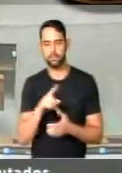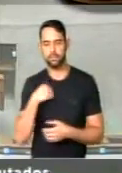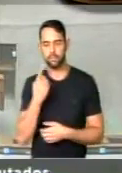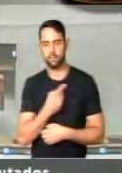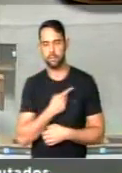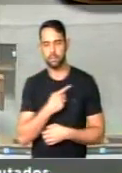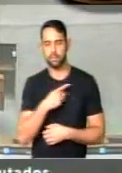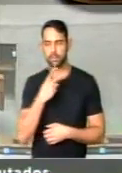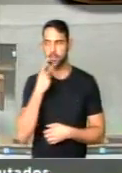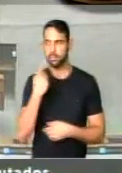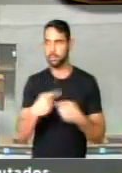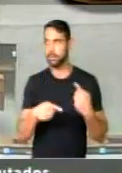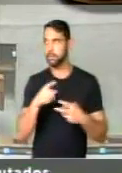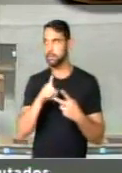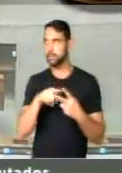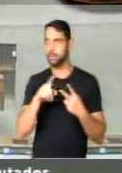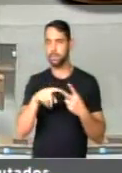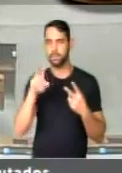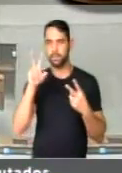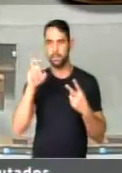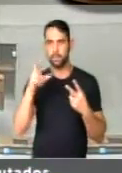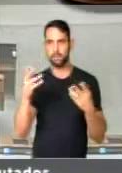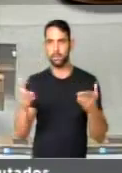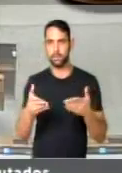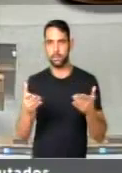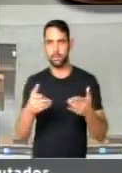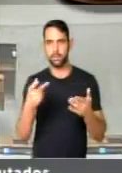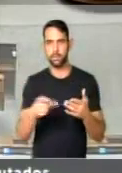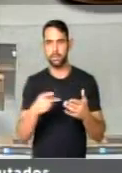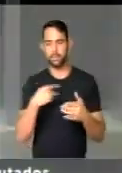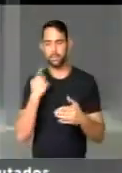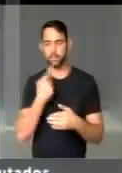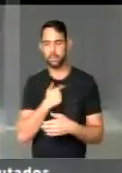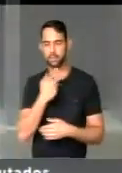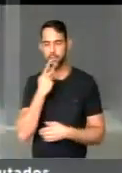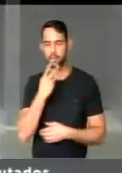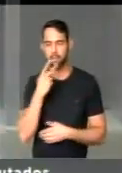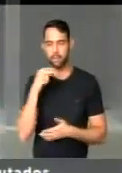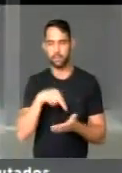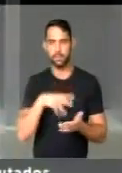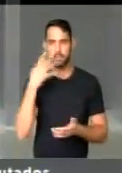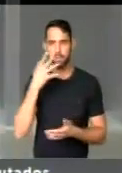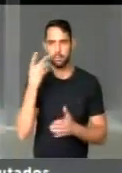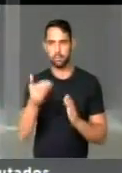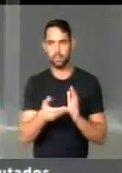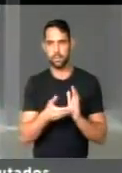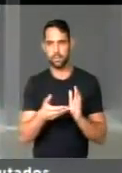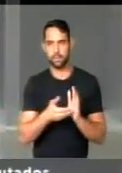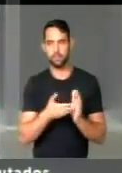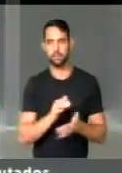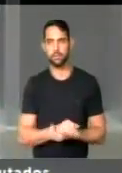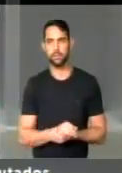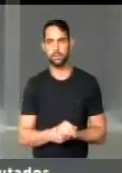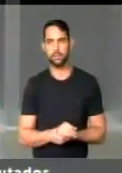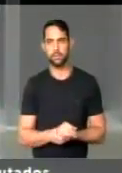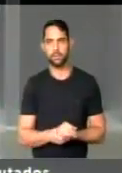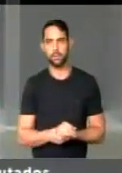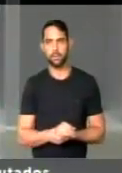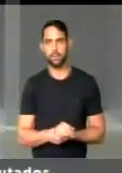nós abordaremos dois assuntos hoje nessa nossa fala aqui na tribuna da Câmara.